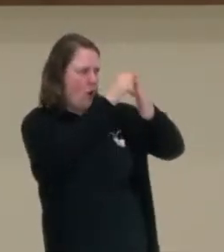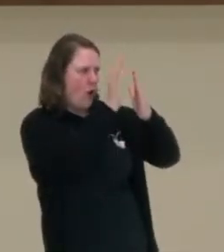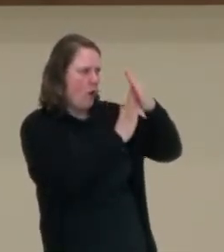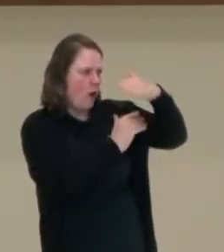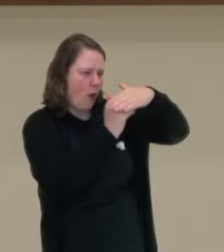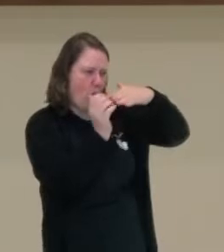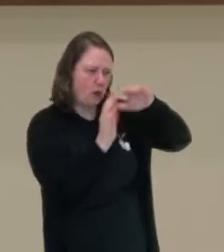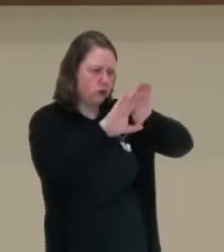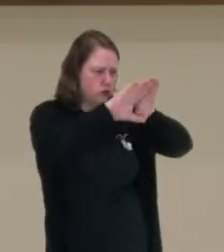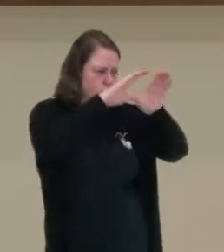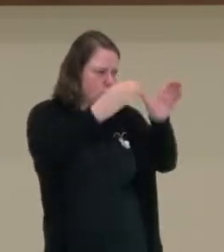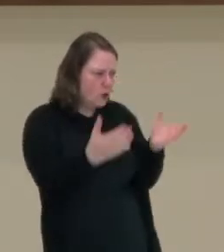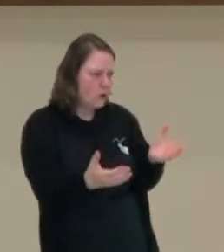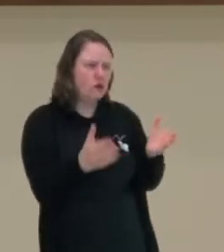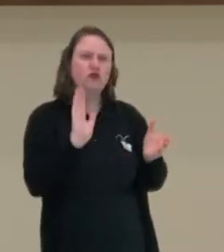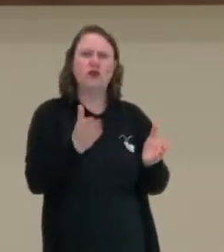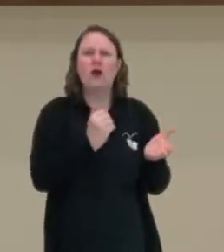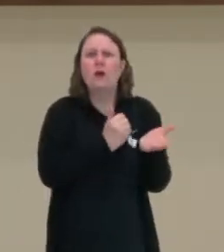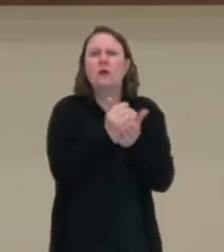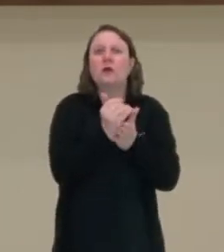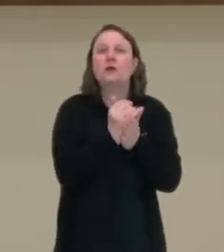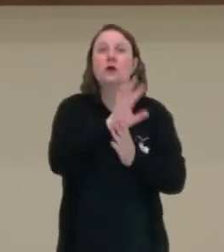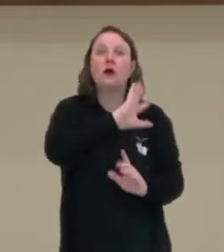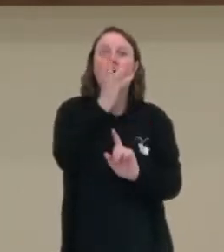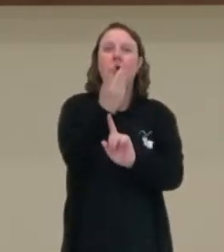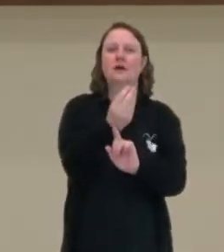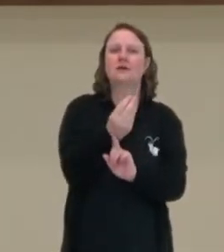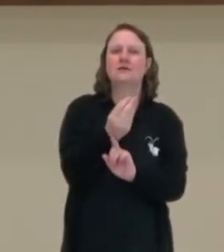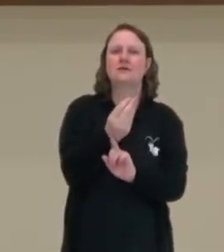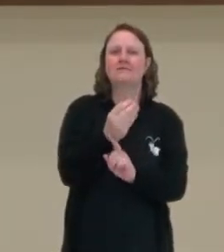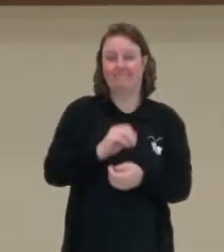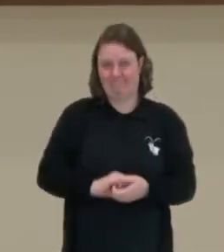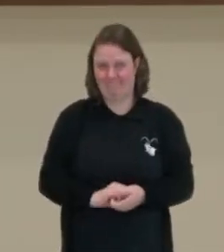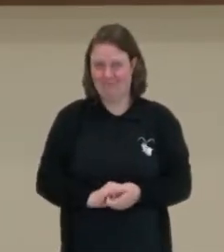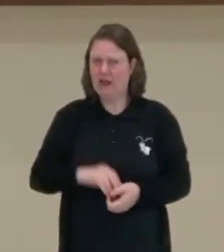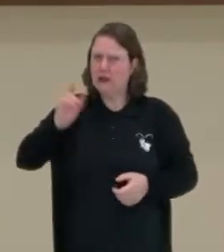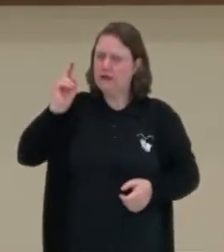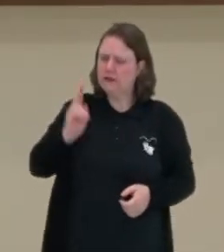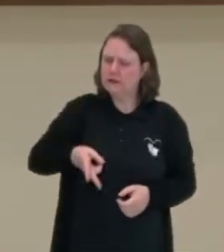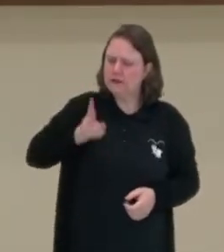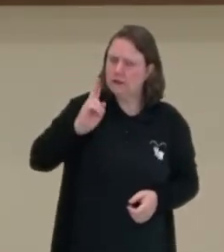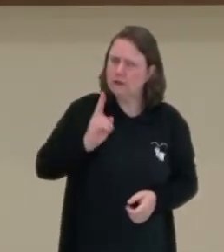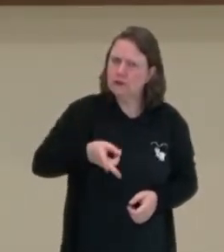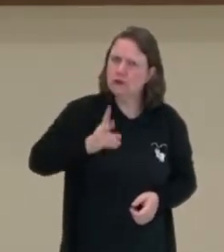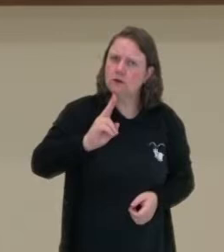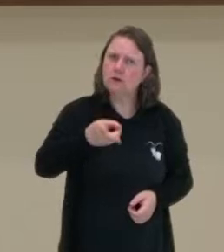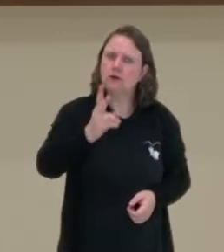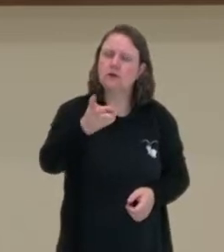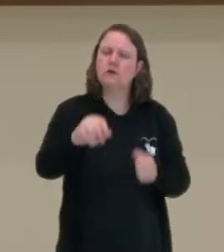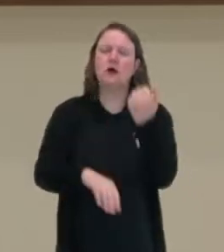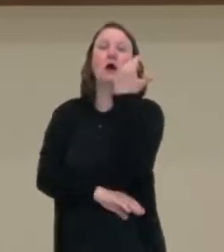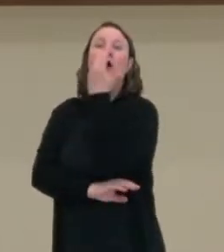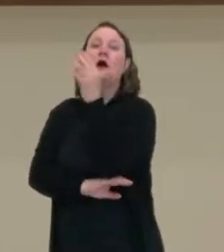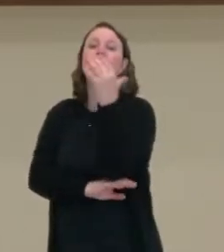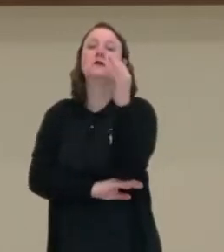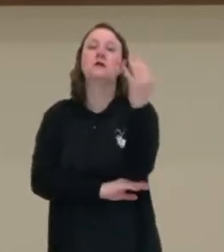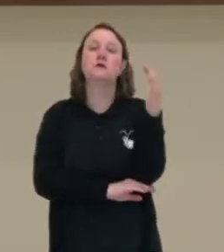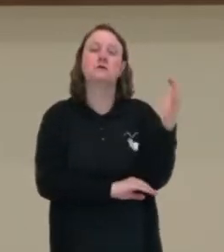sagrados desde os tempos primitivos, e a natureza vai fazer parte